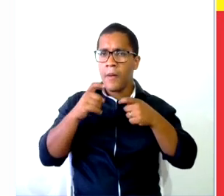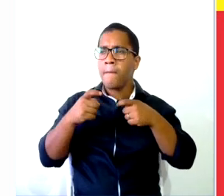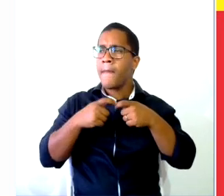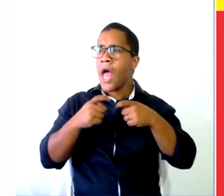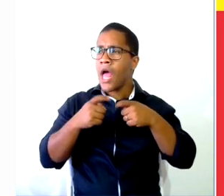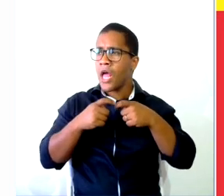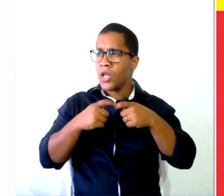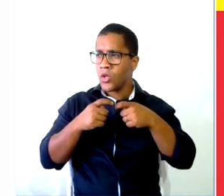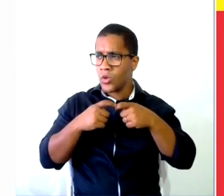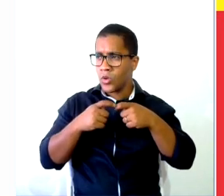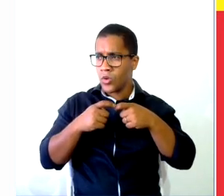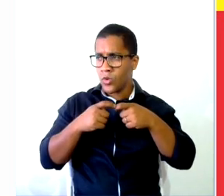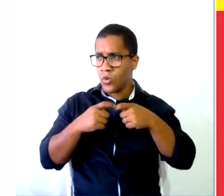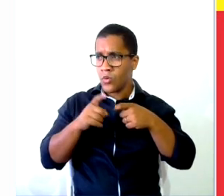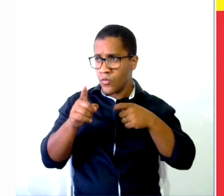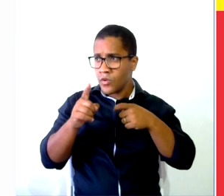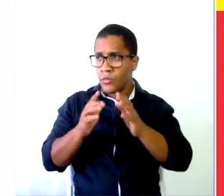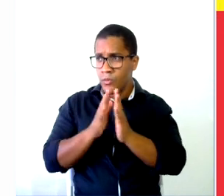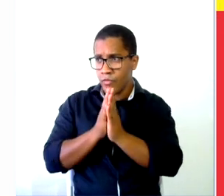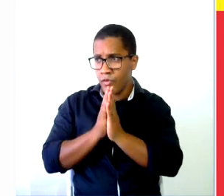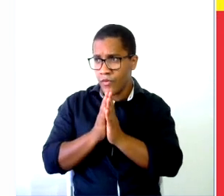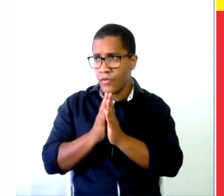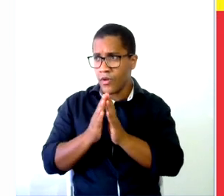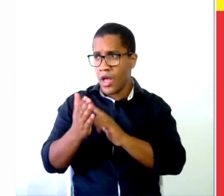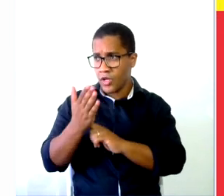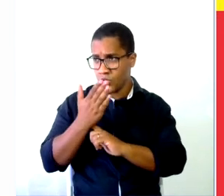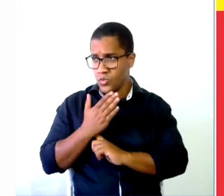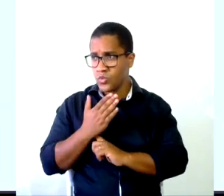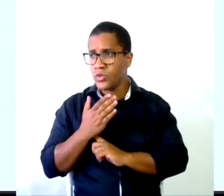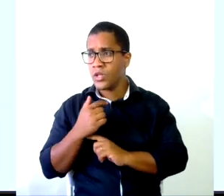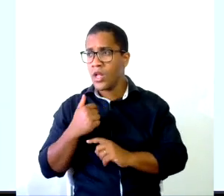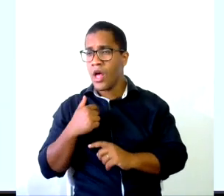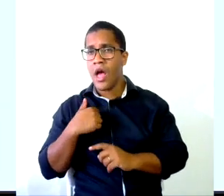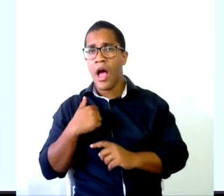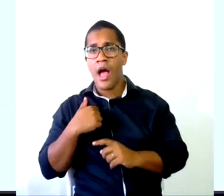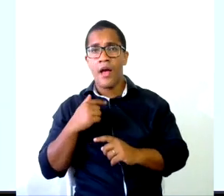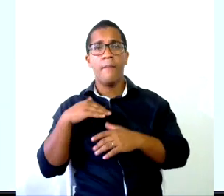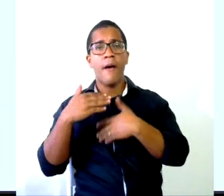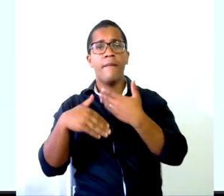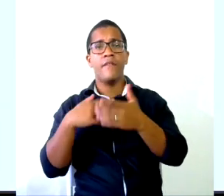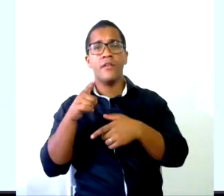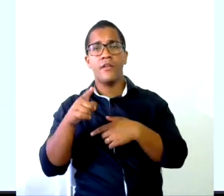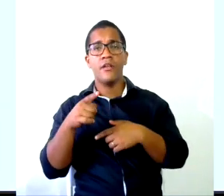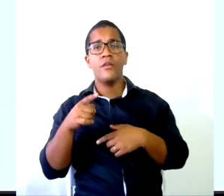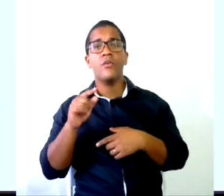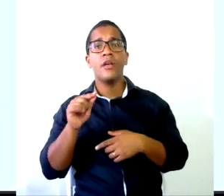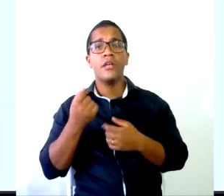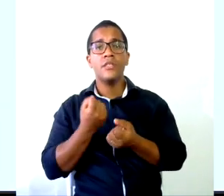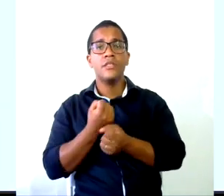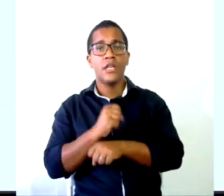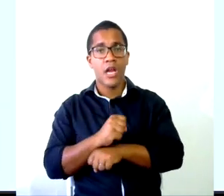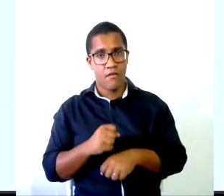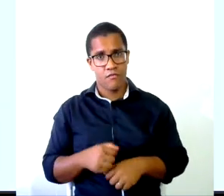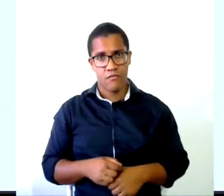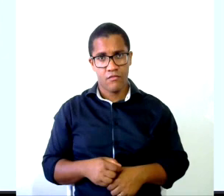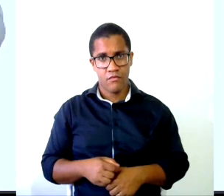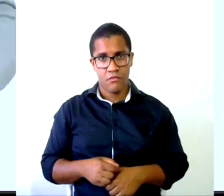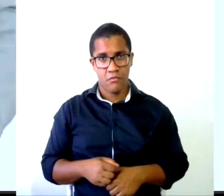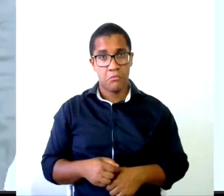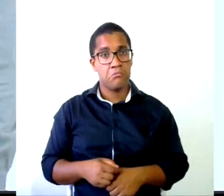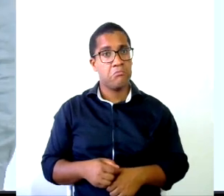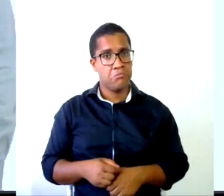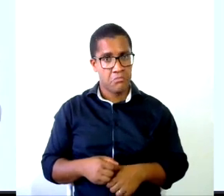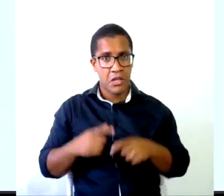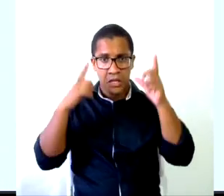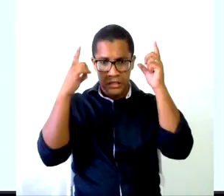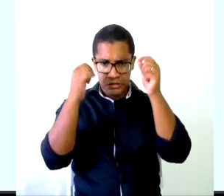médico pela escravatura do paciente, né? Então, é uma coisa meio complicada